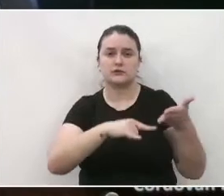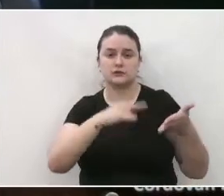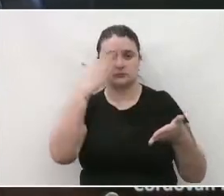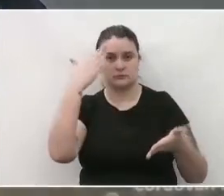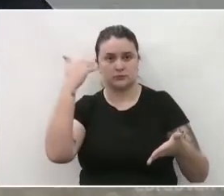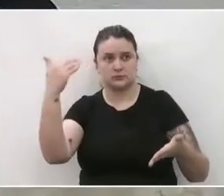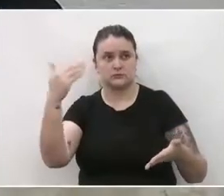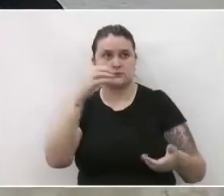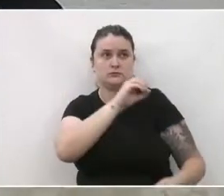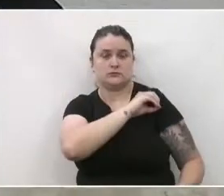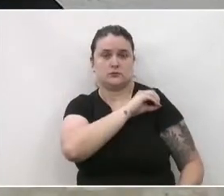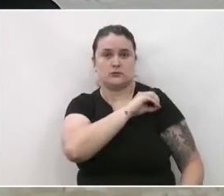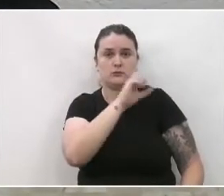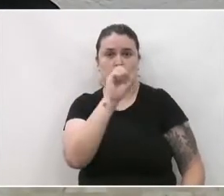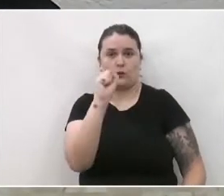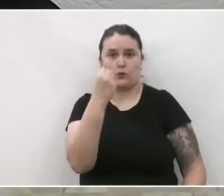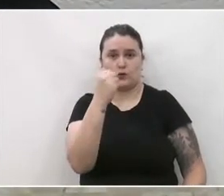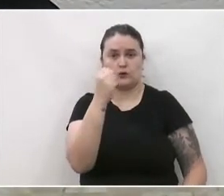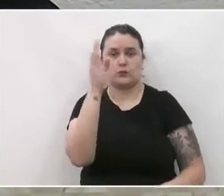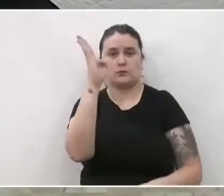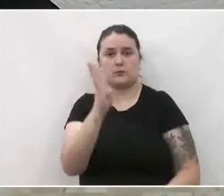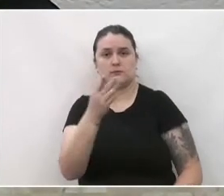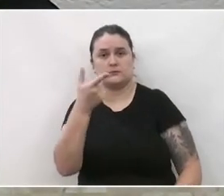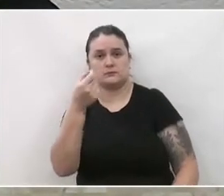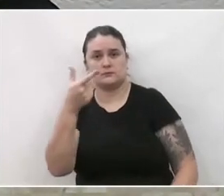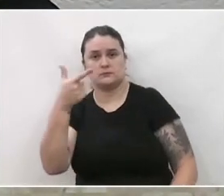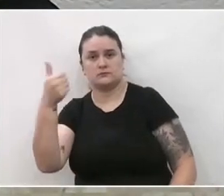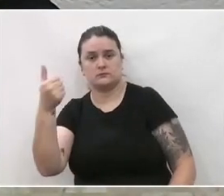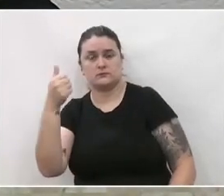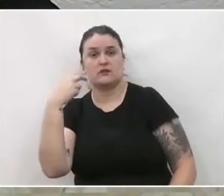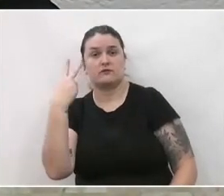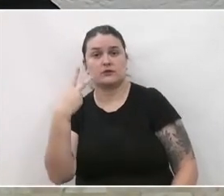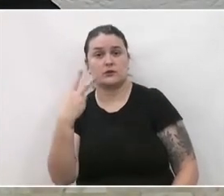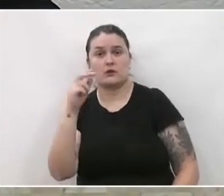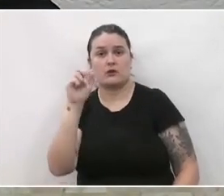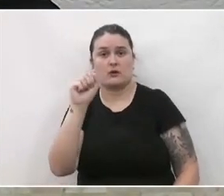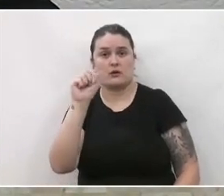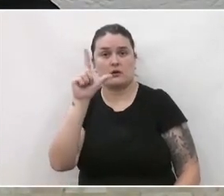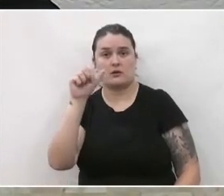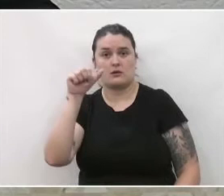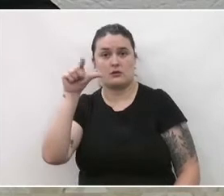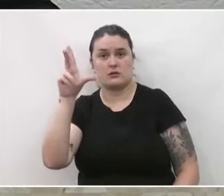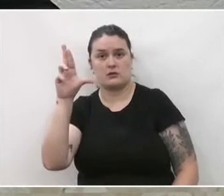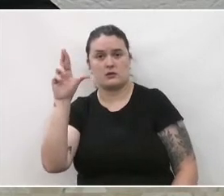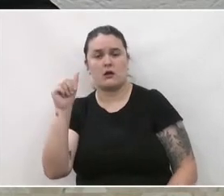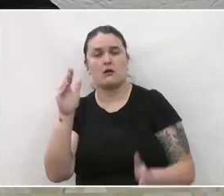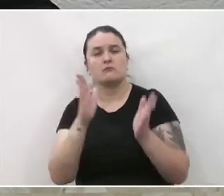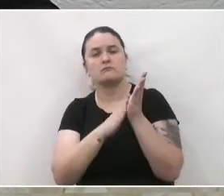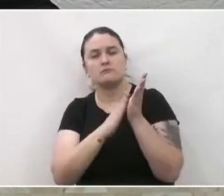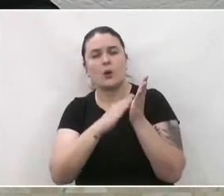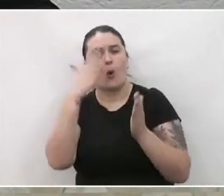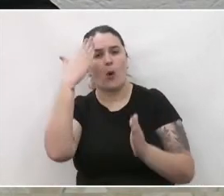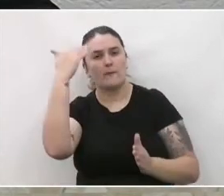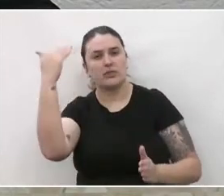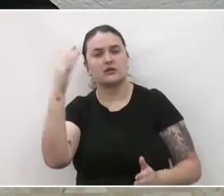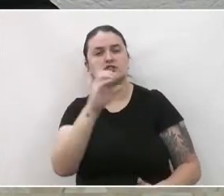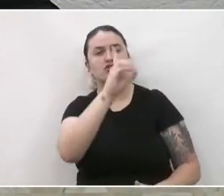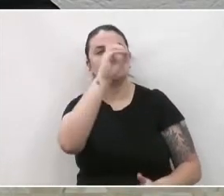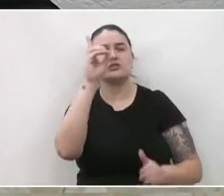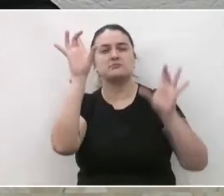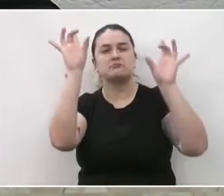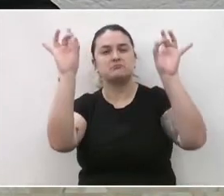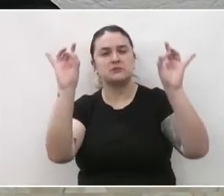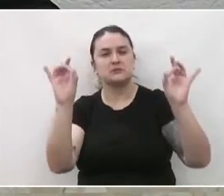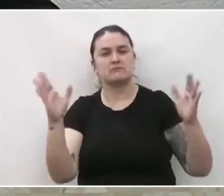Moções. Número 8 de 2021, da vereadora Alandra Roveda Grando. Um voto de aplausos pelo Dia Mundial do